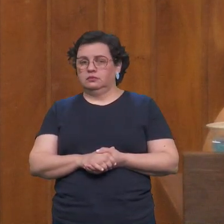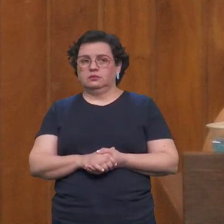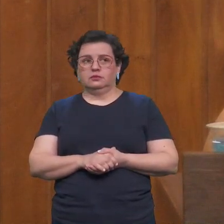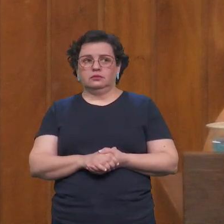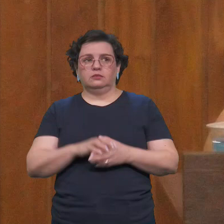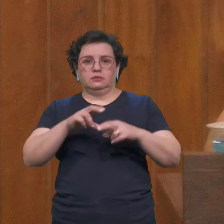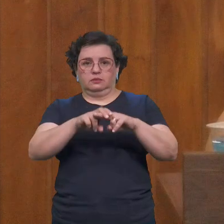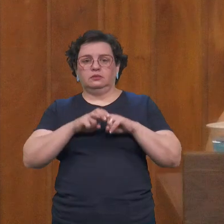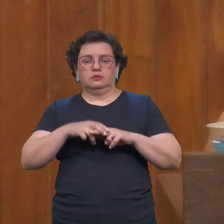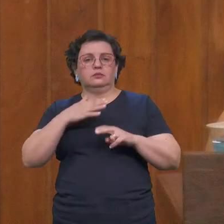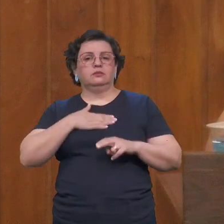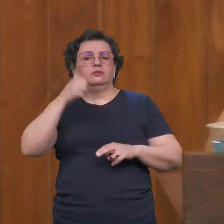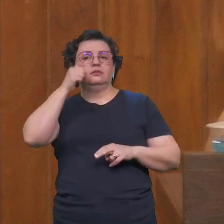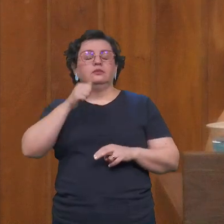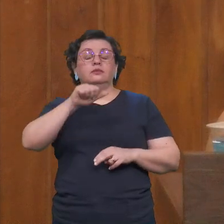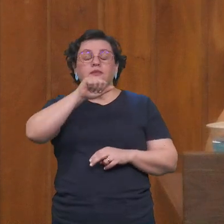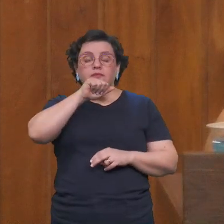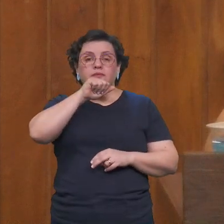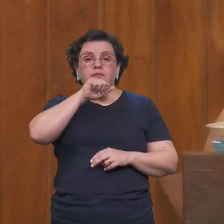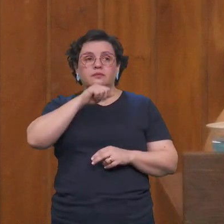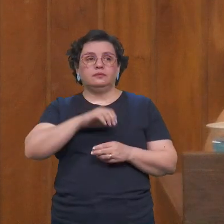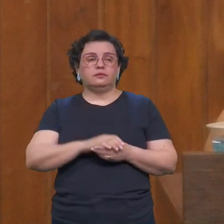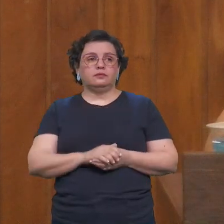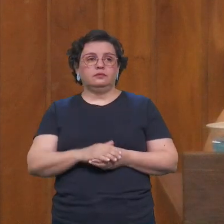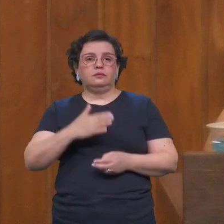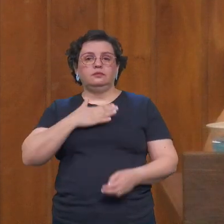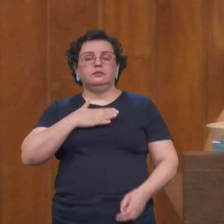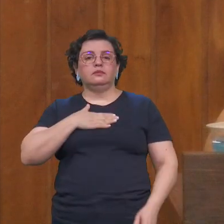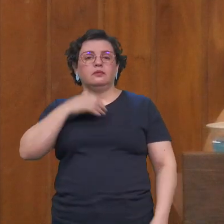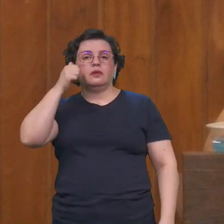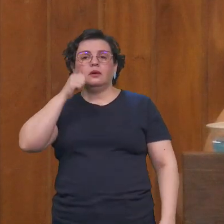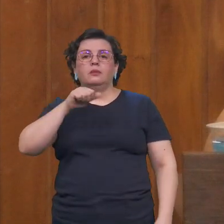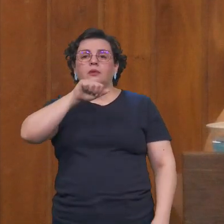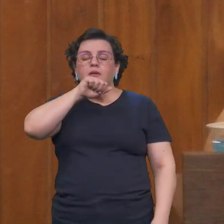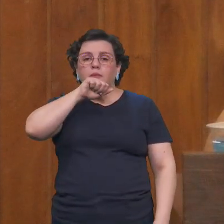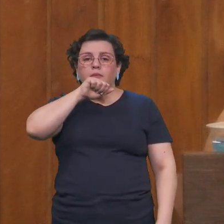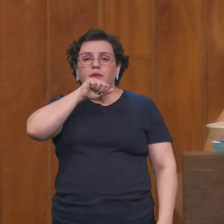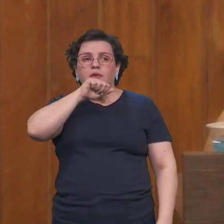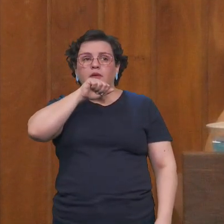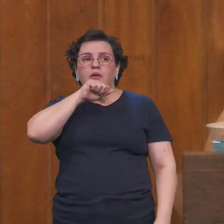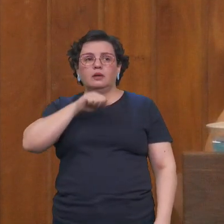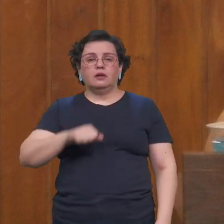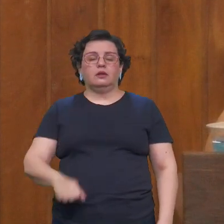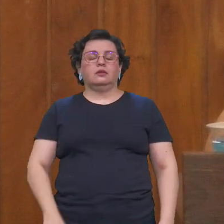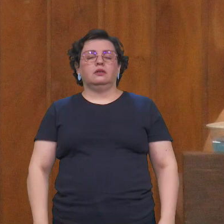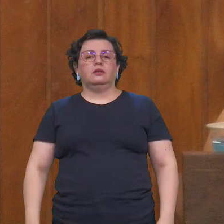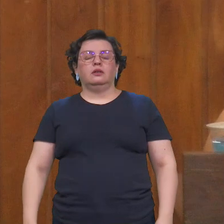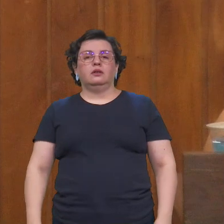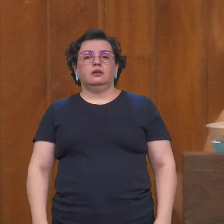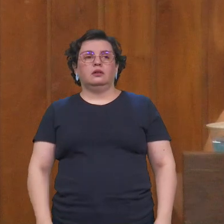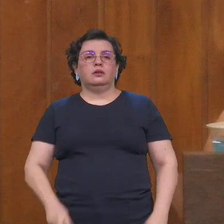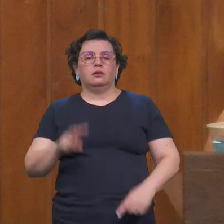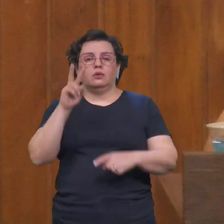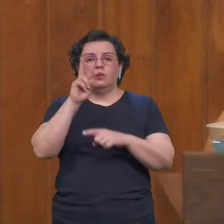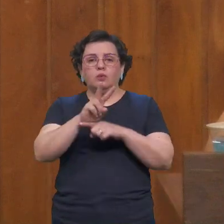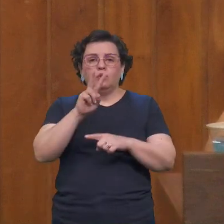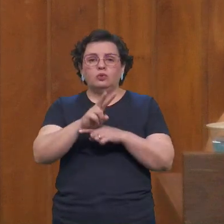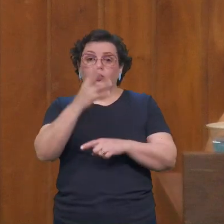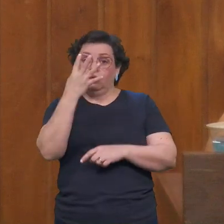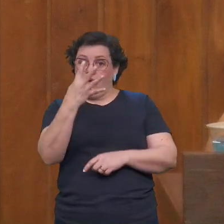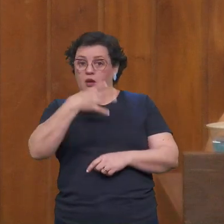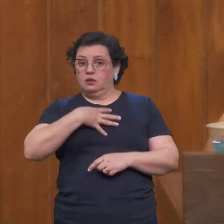graças à minha mãe. A minha mãe, ela cuidou dos quatro filhos